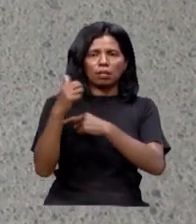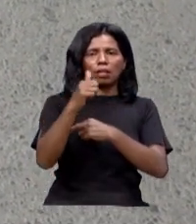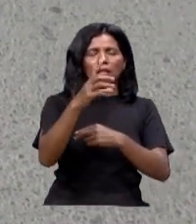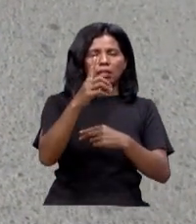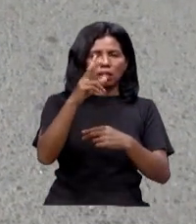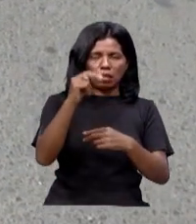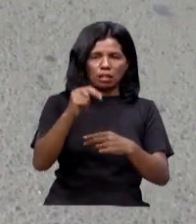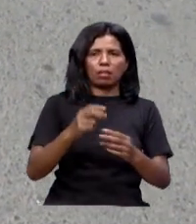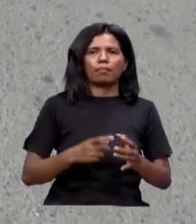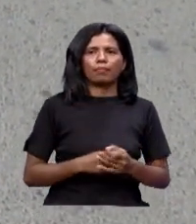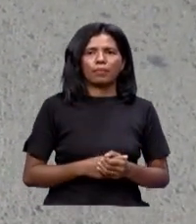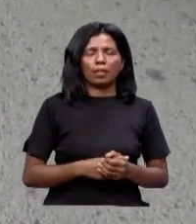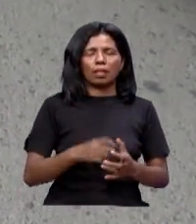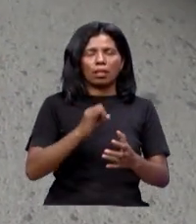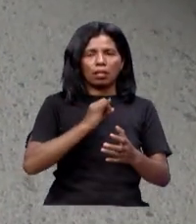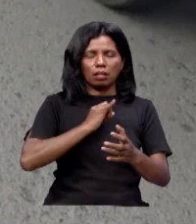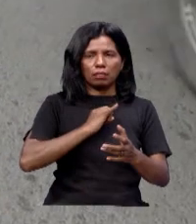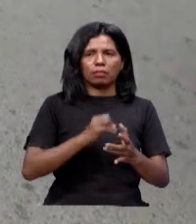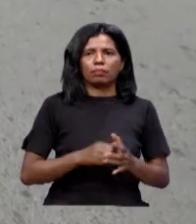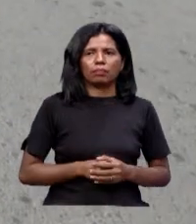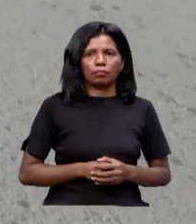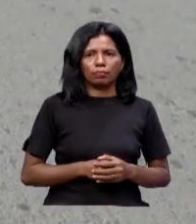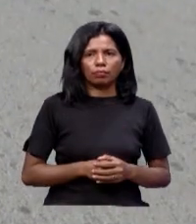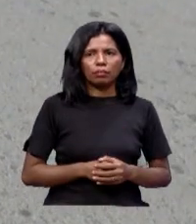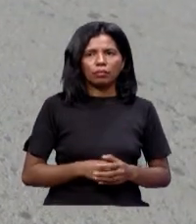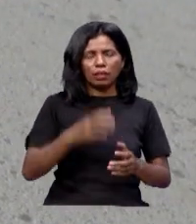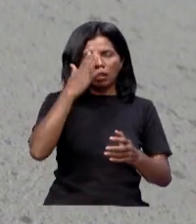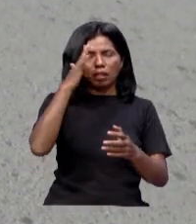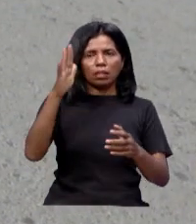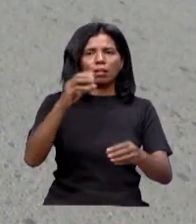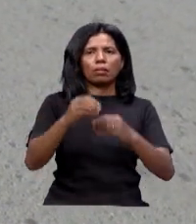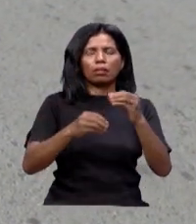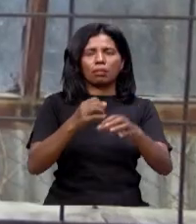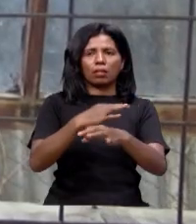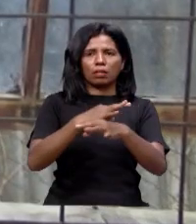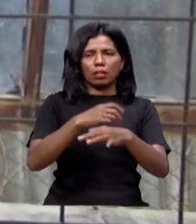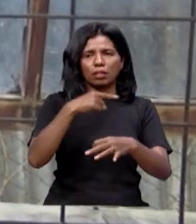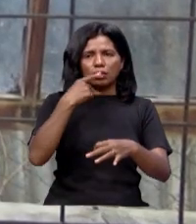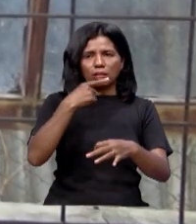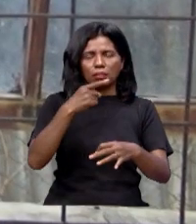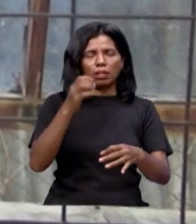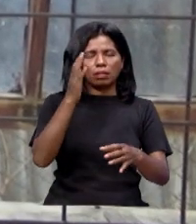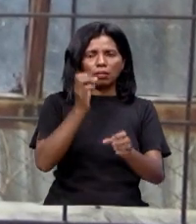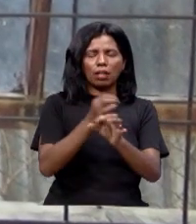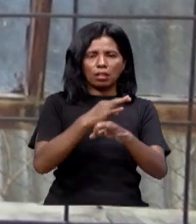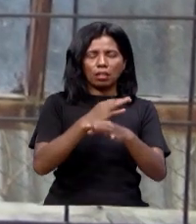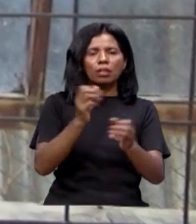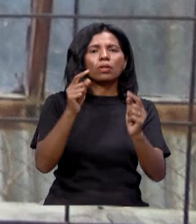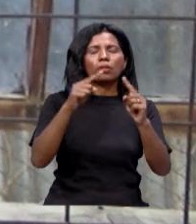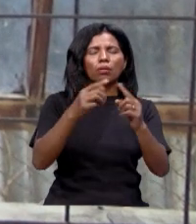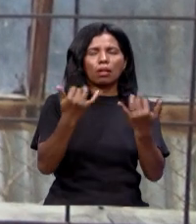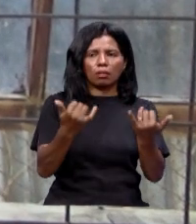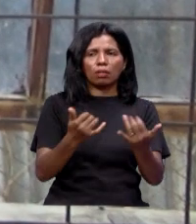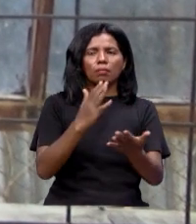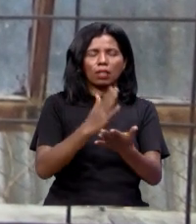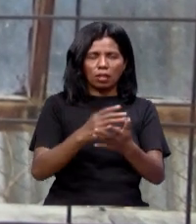be hangus pertama tu rahati ni kena bawa manusia sang ni sih makala tu agora para duka ella para duka